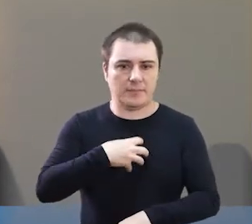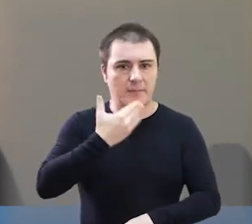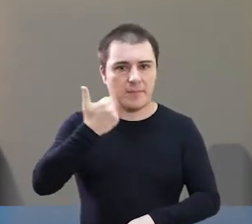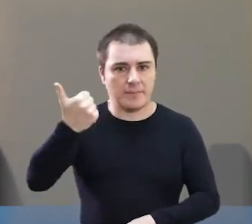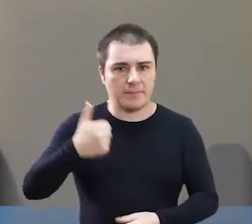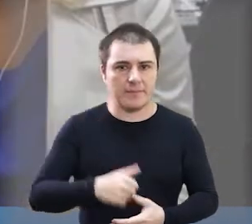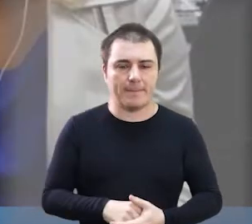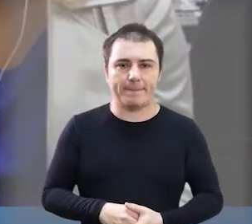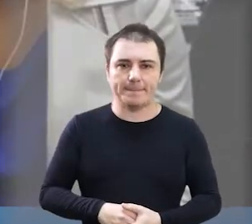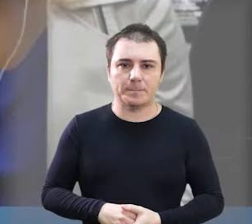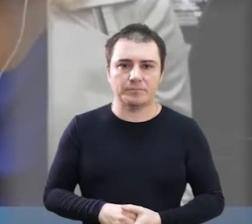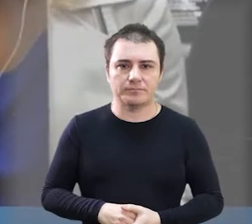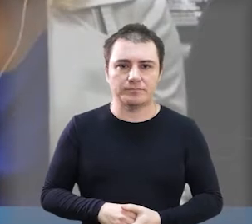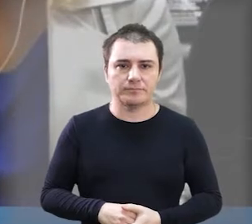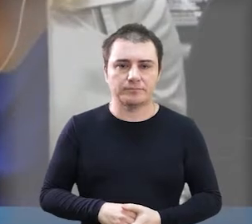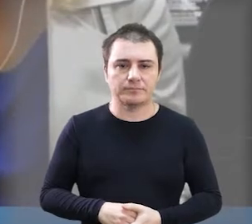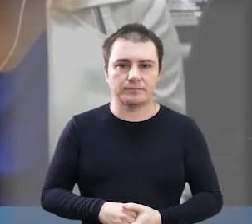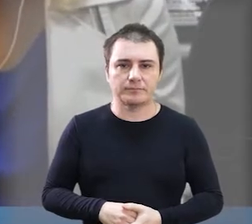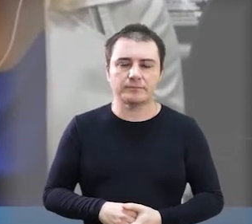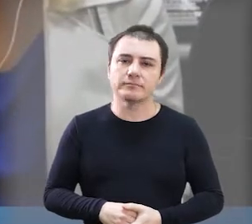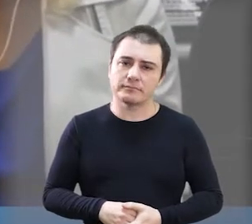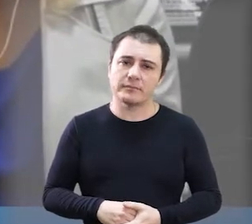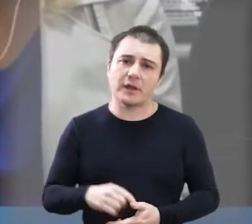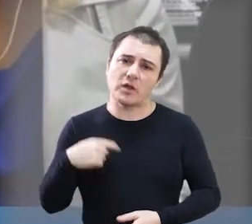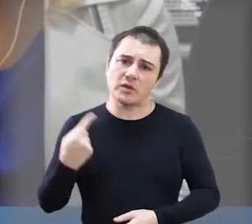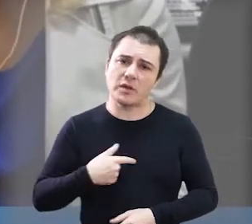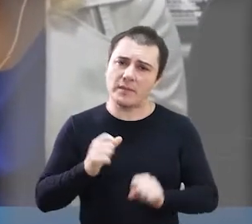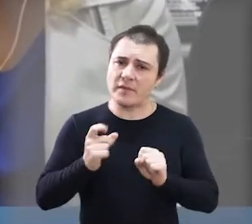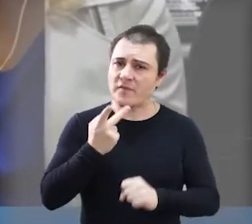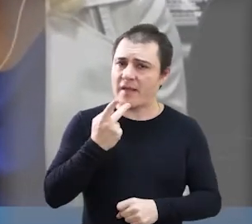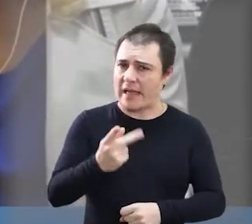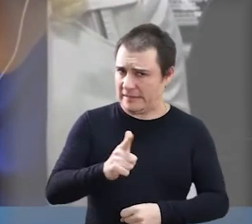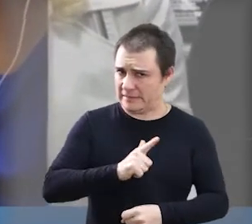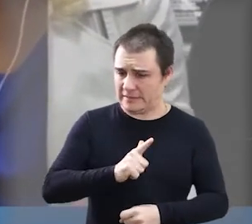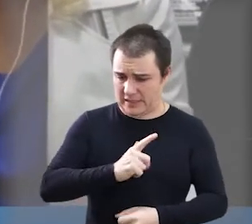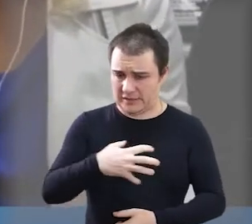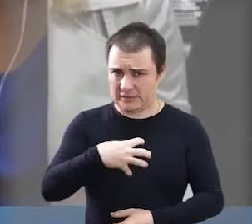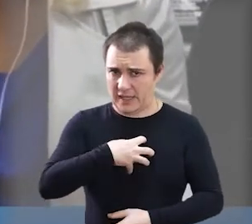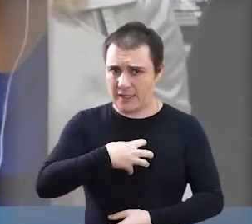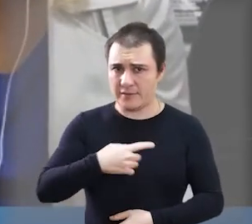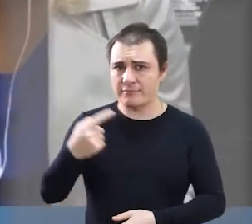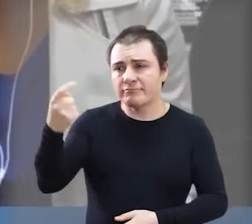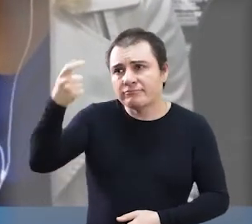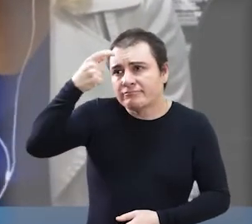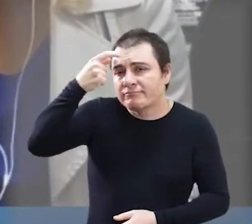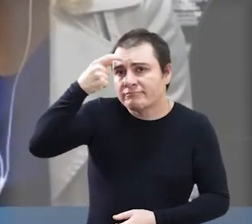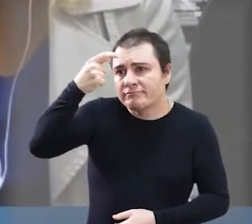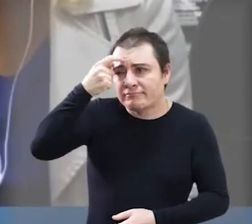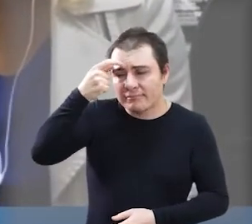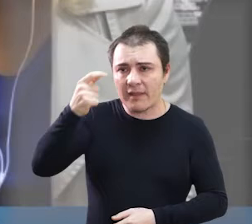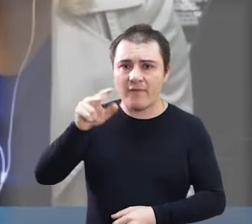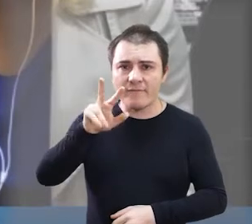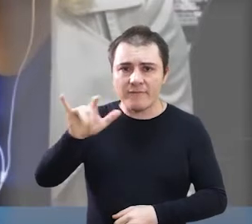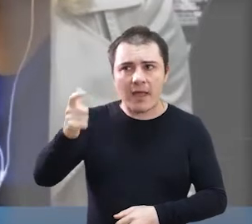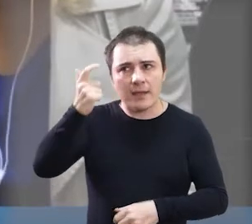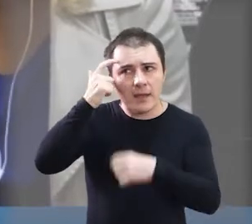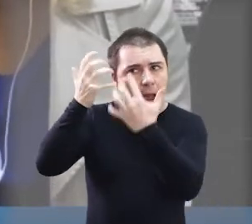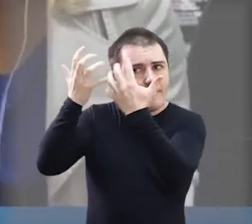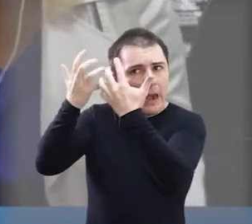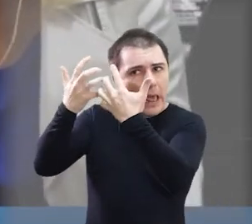possível. Então, de certo modo, a gente pode falar que há um caminho que a mente humana percorre